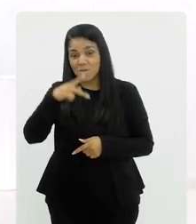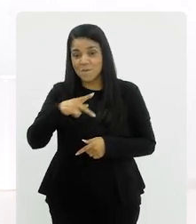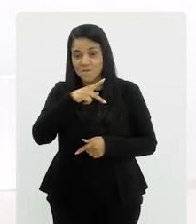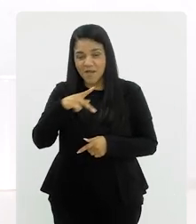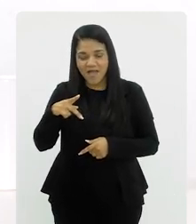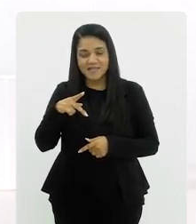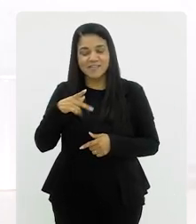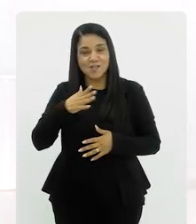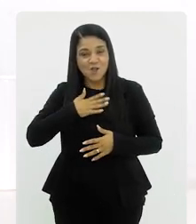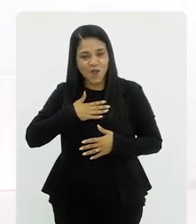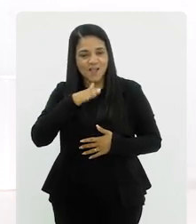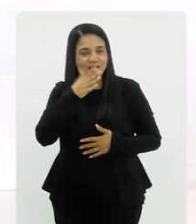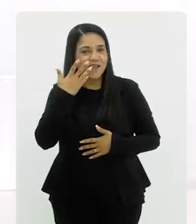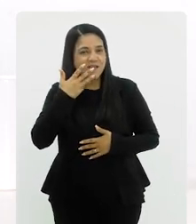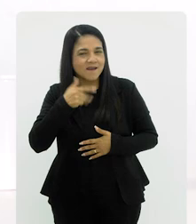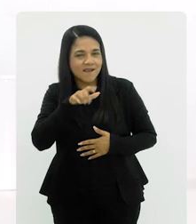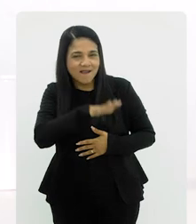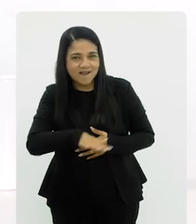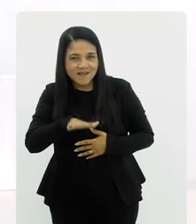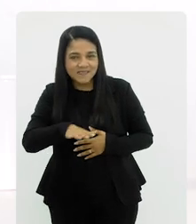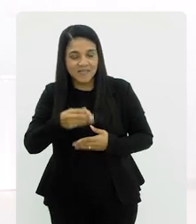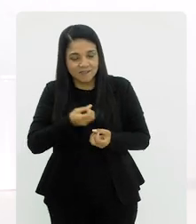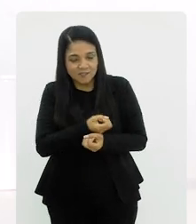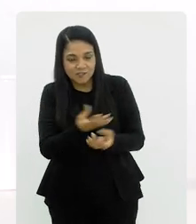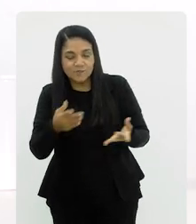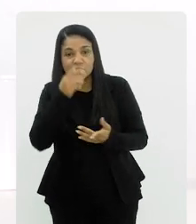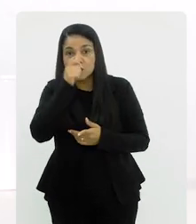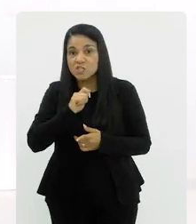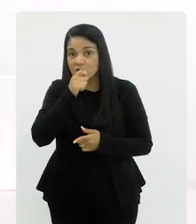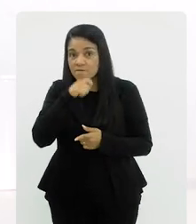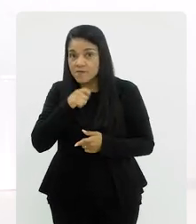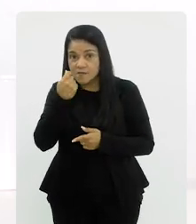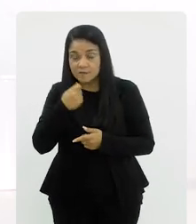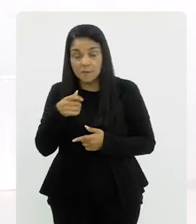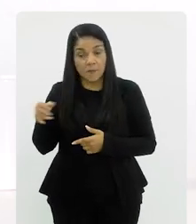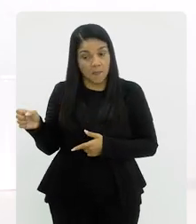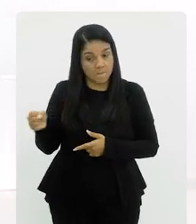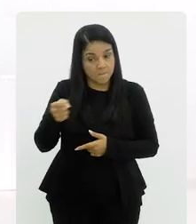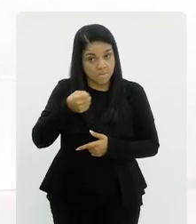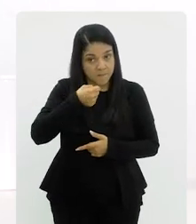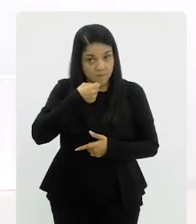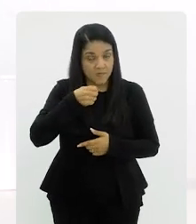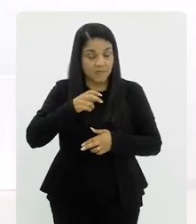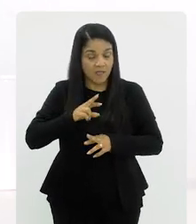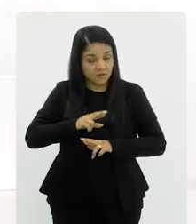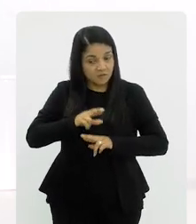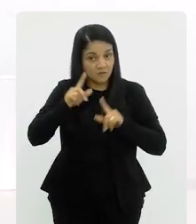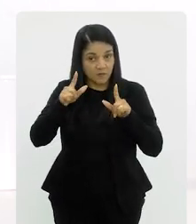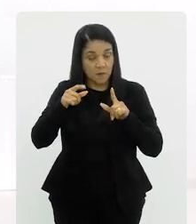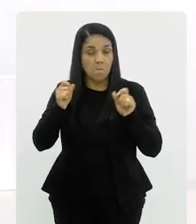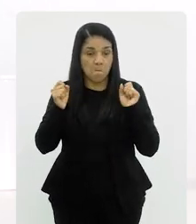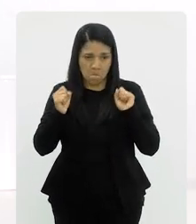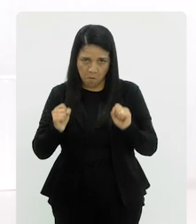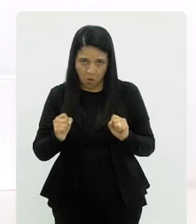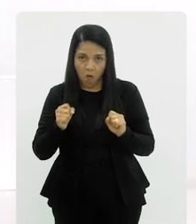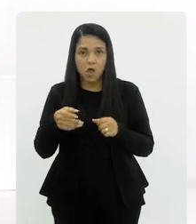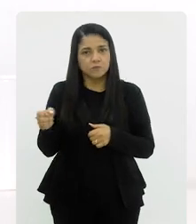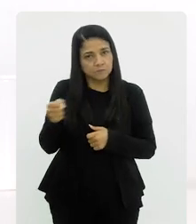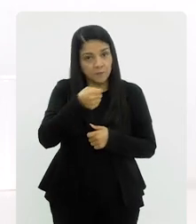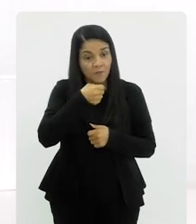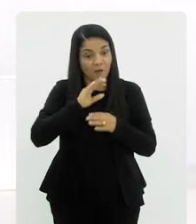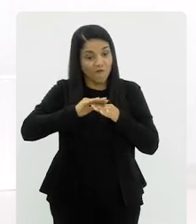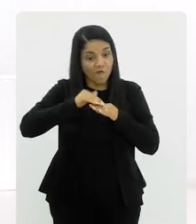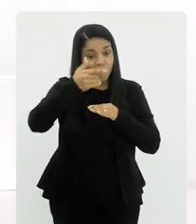o padre do sorvete. Como ele é o padre da criançada, ele distribui sorvete. Mas a bebida é uma coisa muito, muito engraçada, porque pode